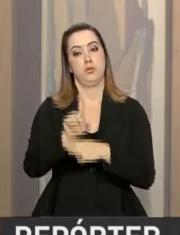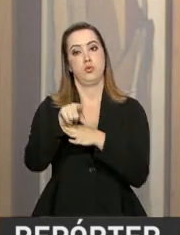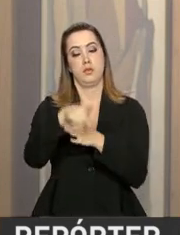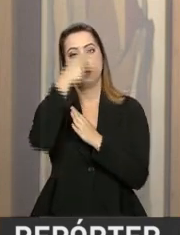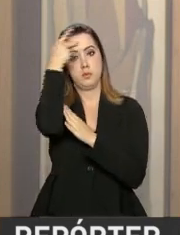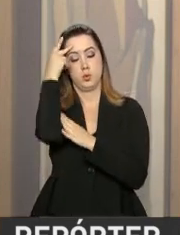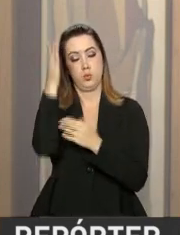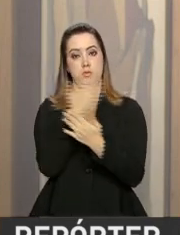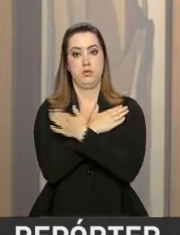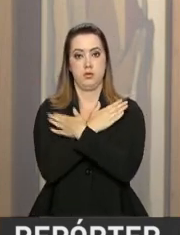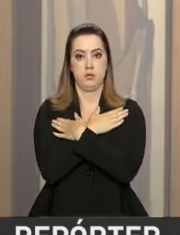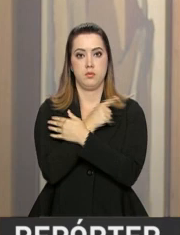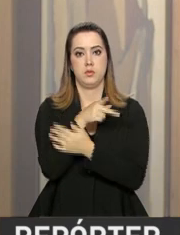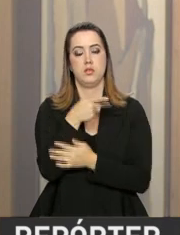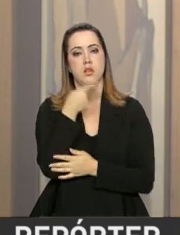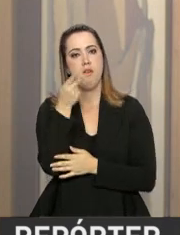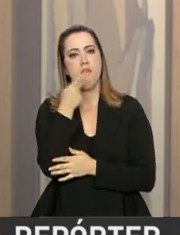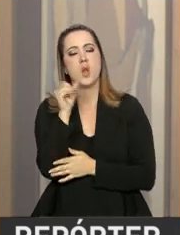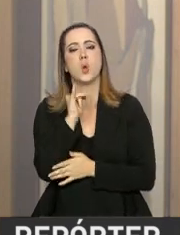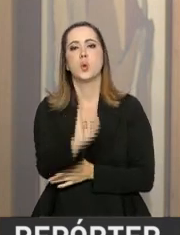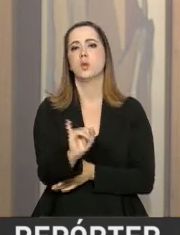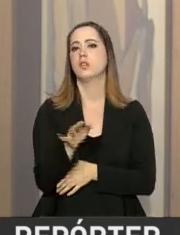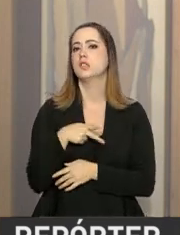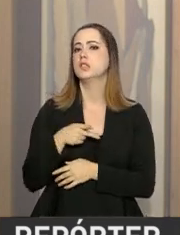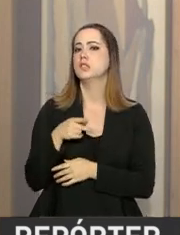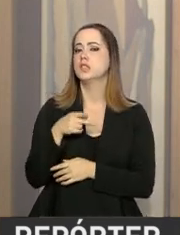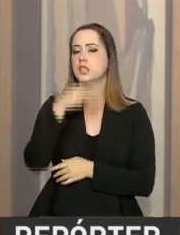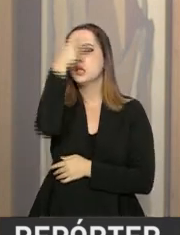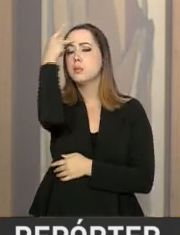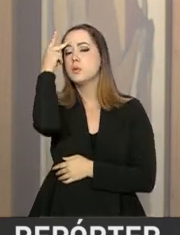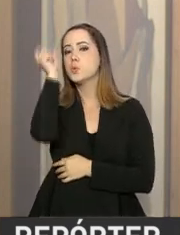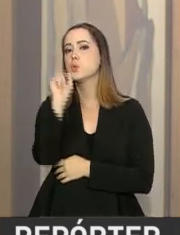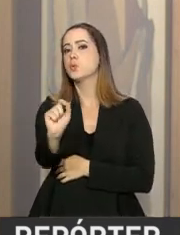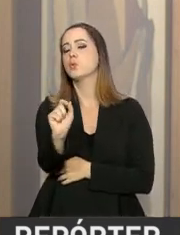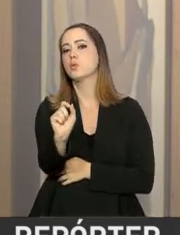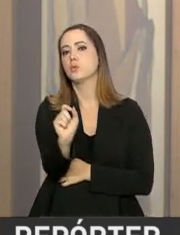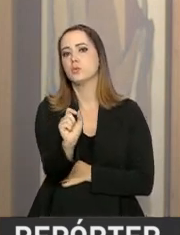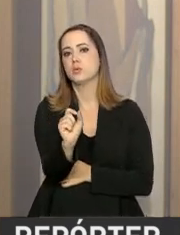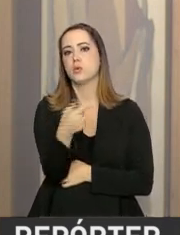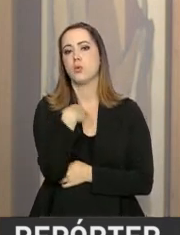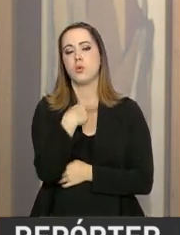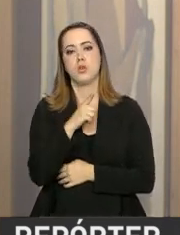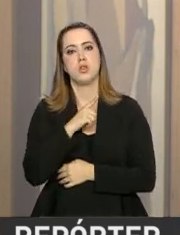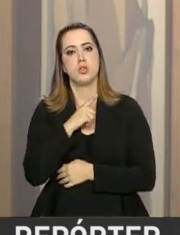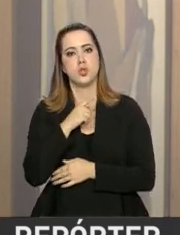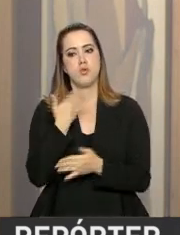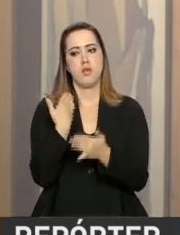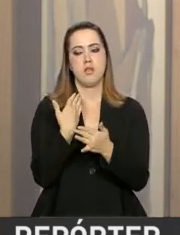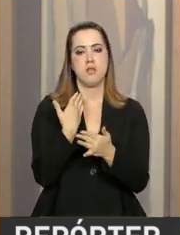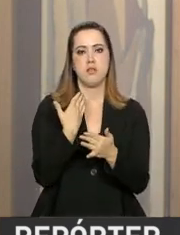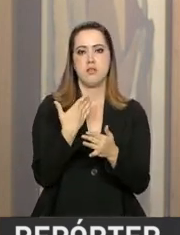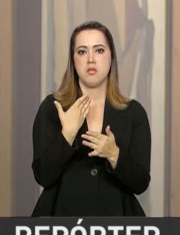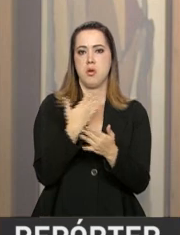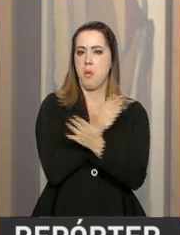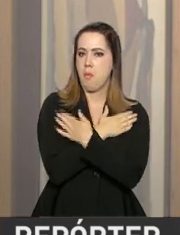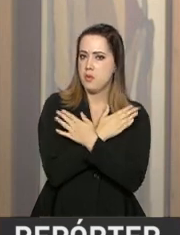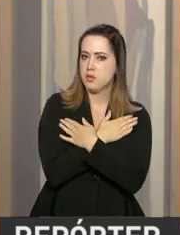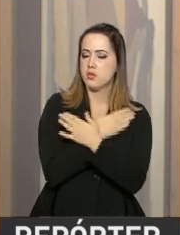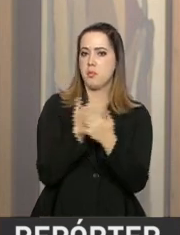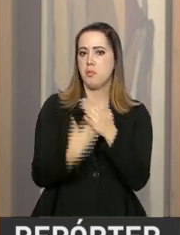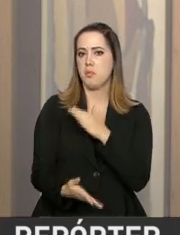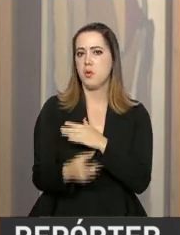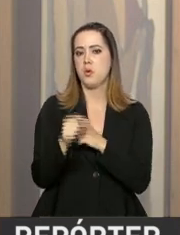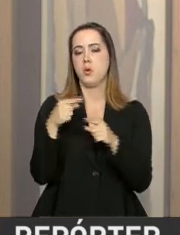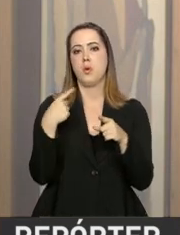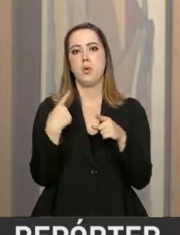exemplo, de vez em quando se divulgou que quem tivesse perdido o seu emprego por